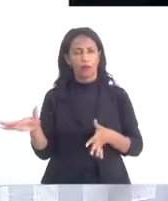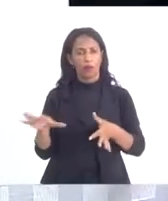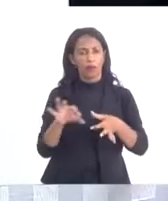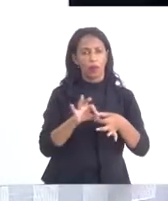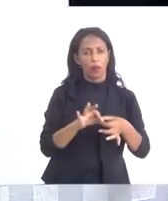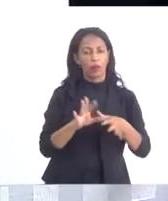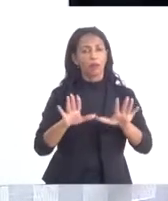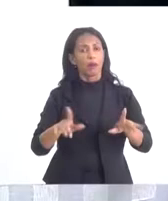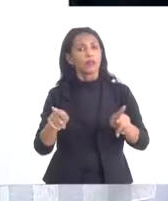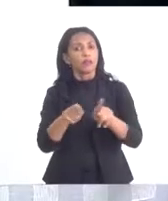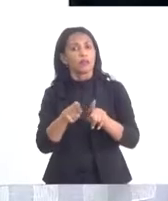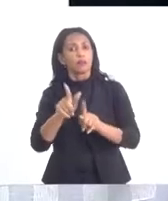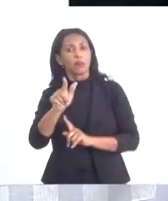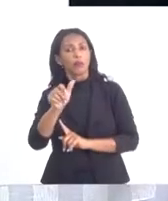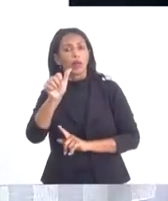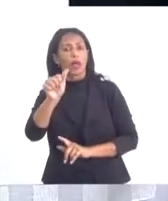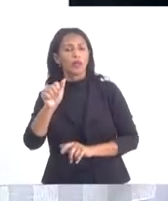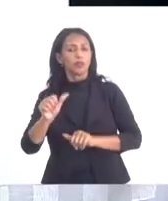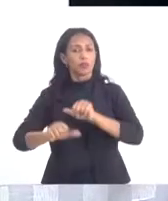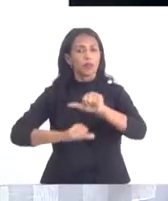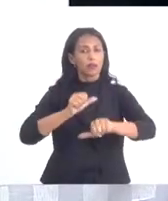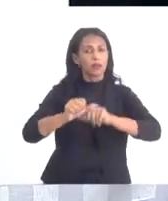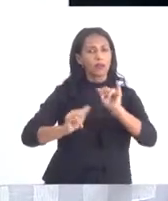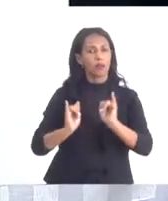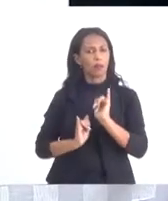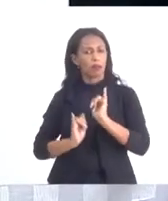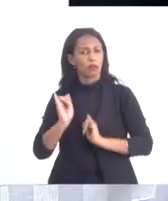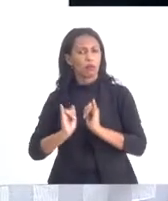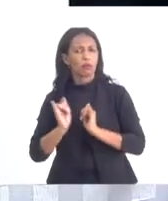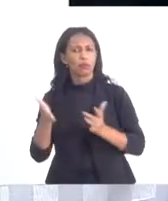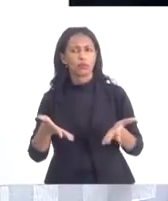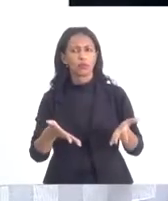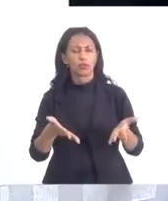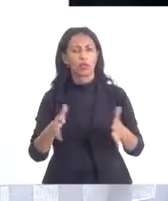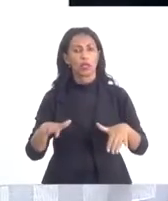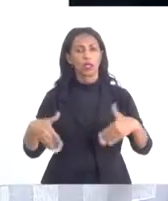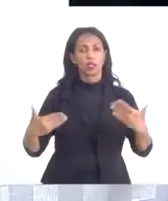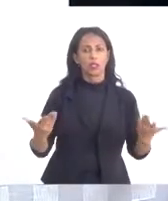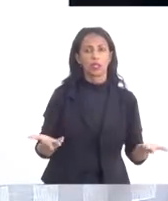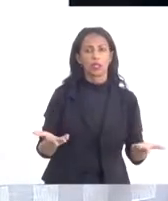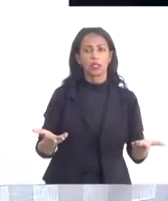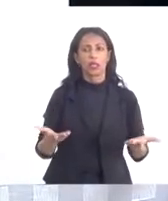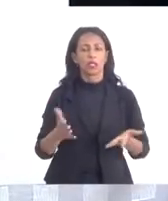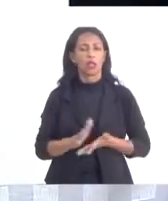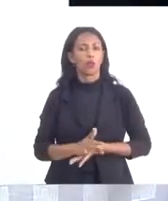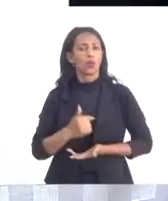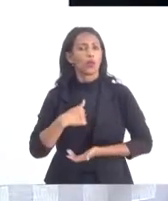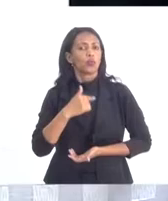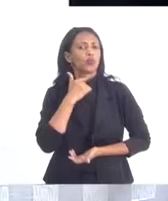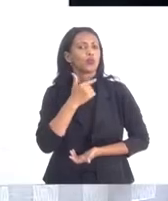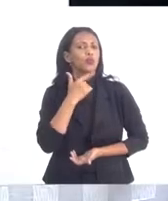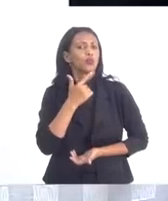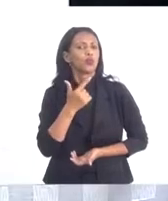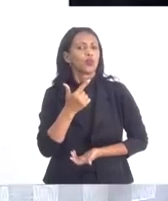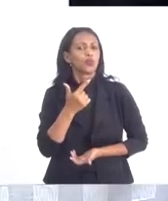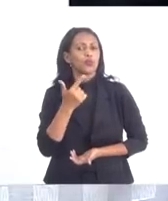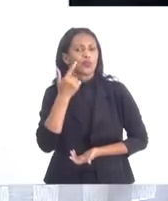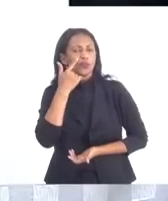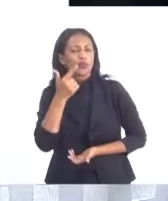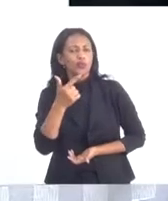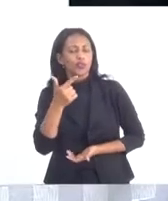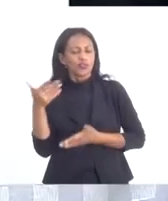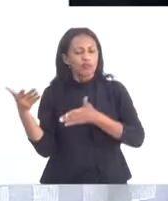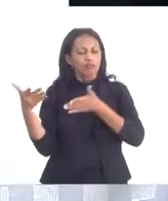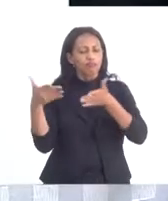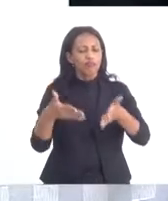mas também para o gás para transformar na indústria. Então, eu não tenho dúvida que vir à